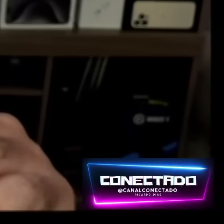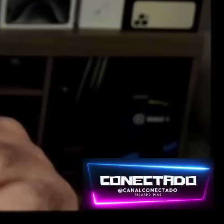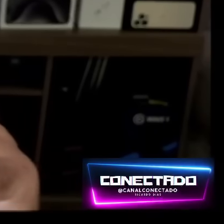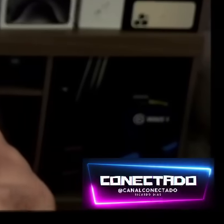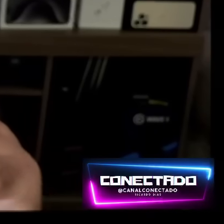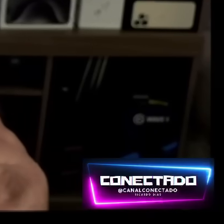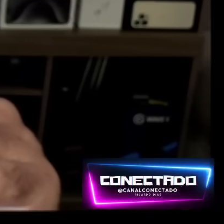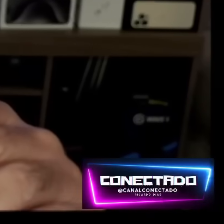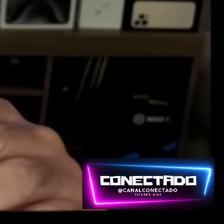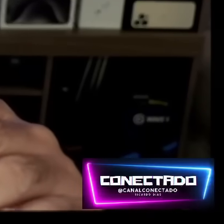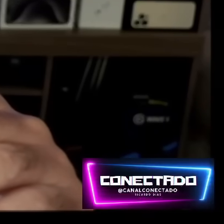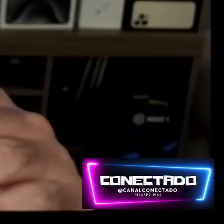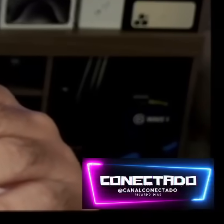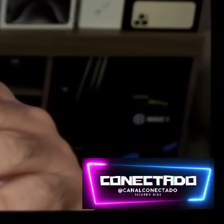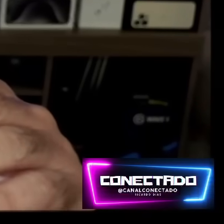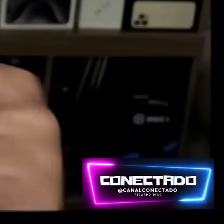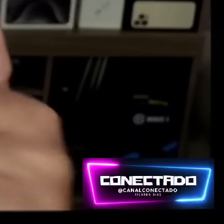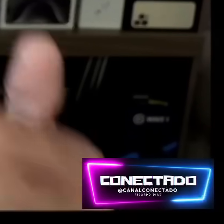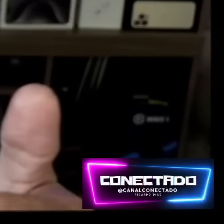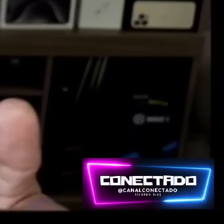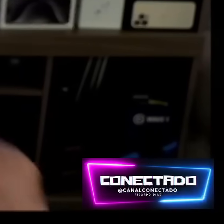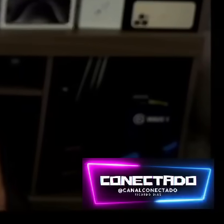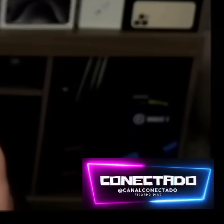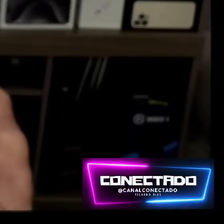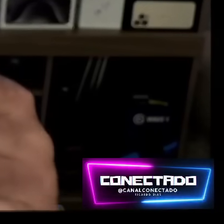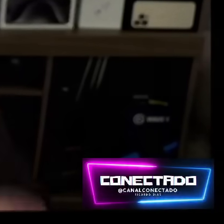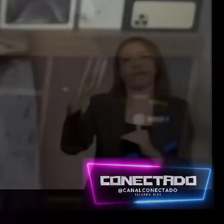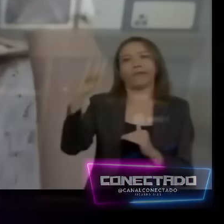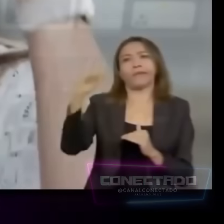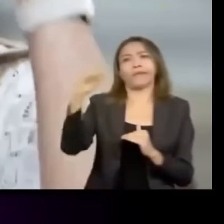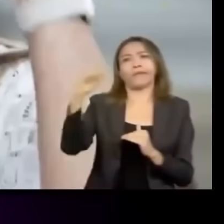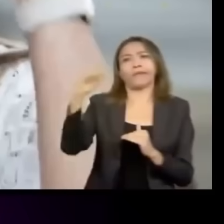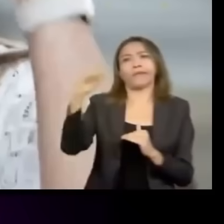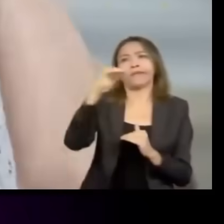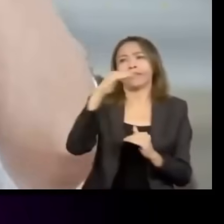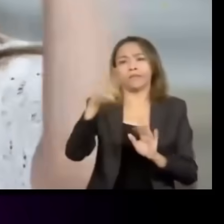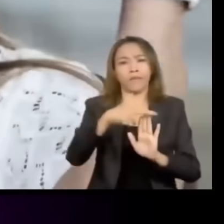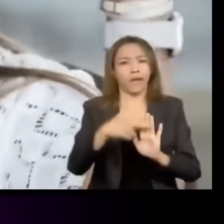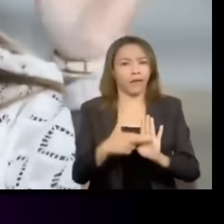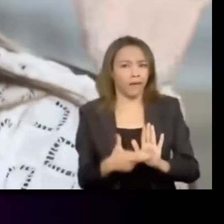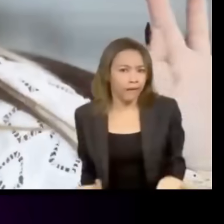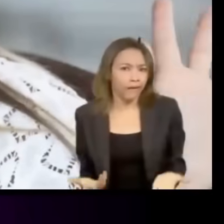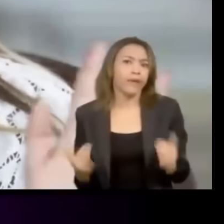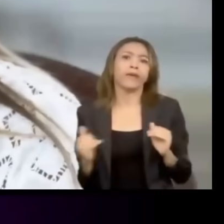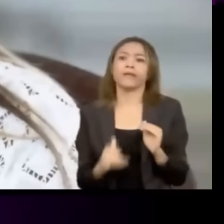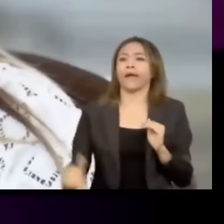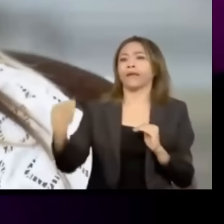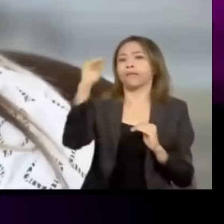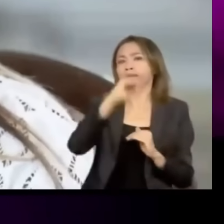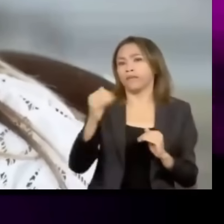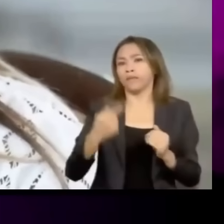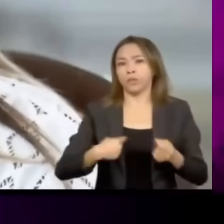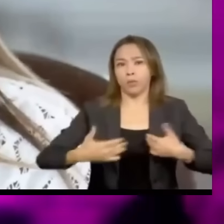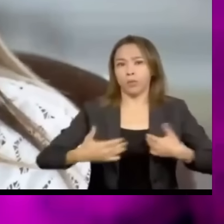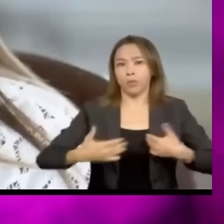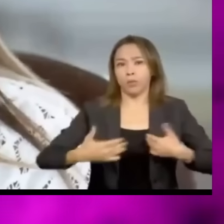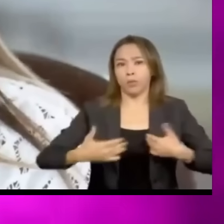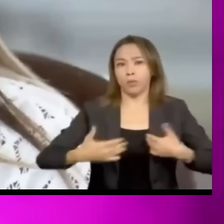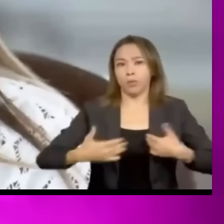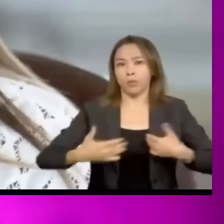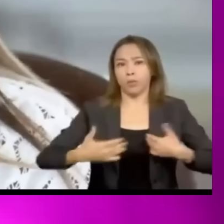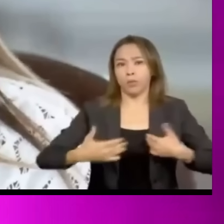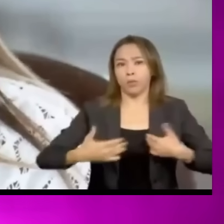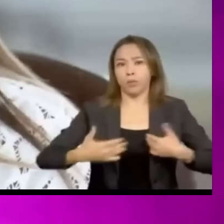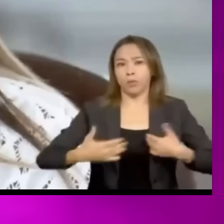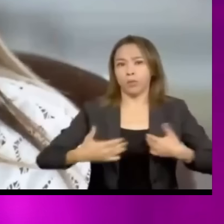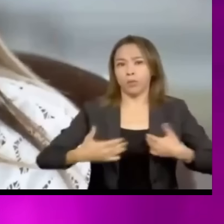censurar todo mundo e regular as redes sociais, que na verdade é regular o que você está falando. Então, eles estão lá falando. E ela é